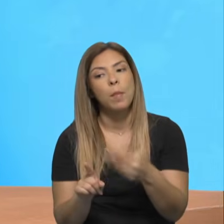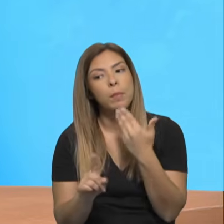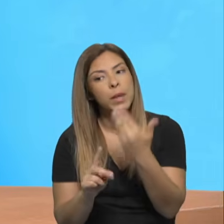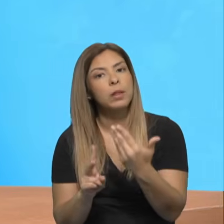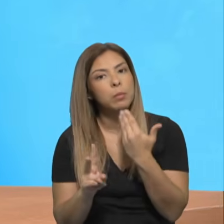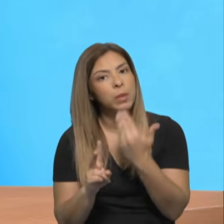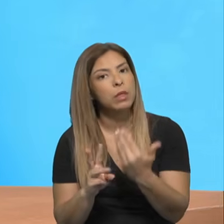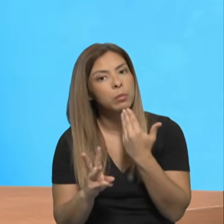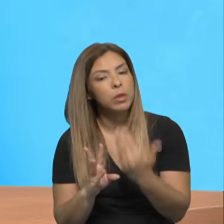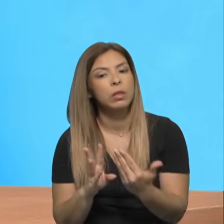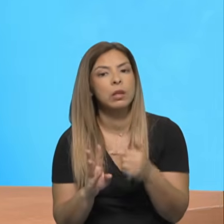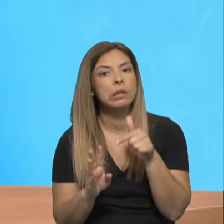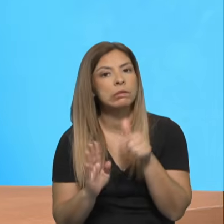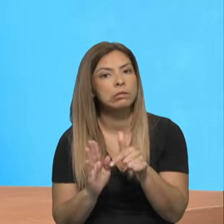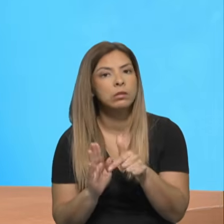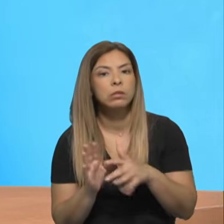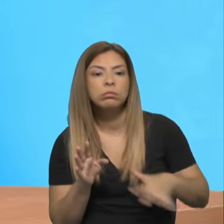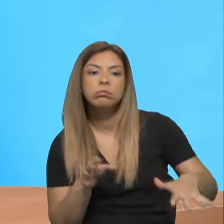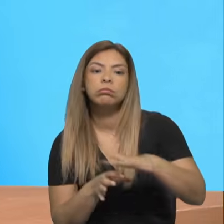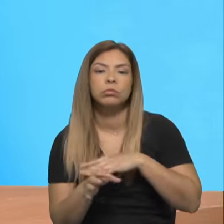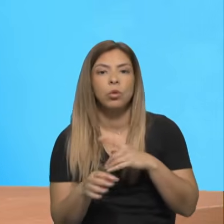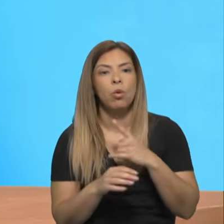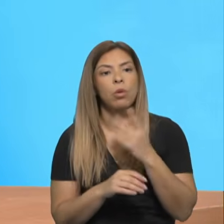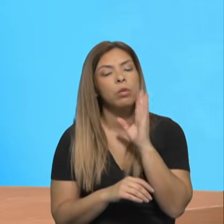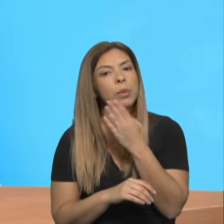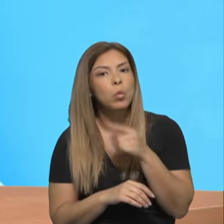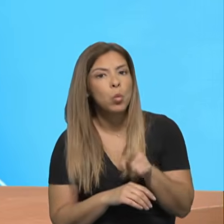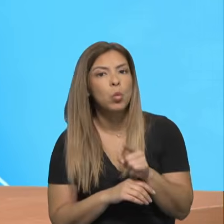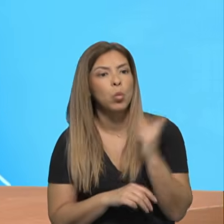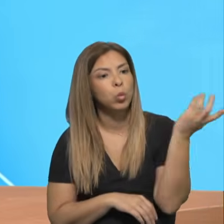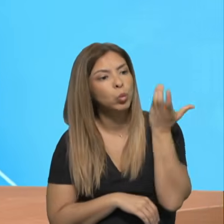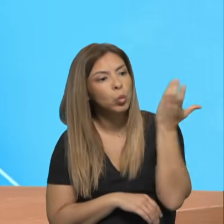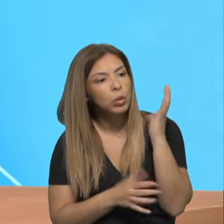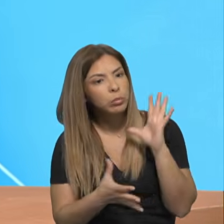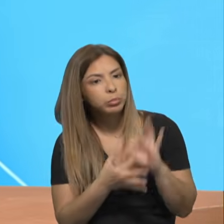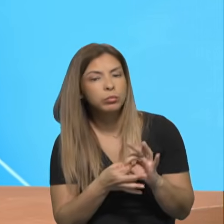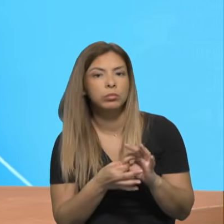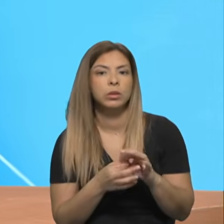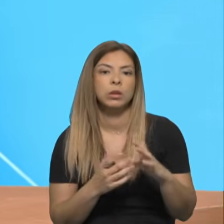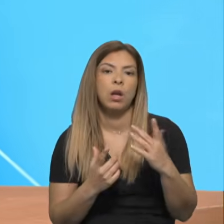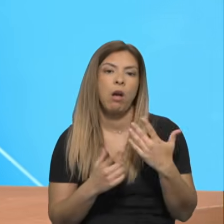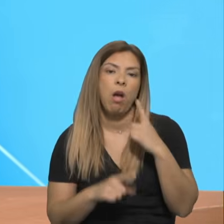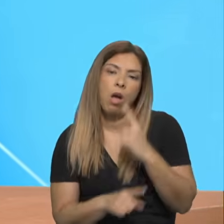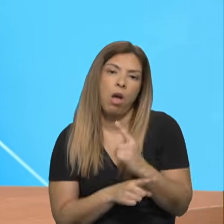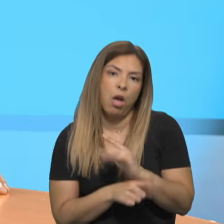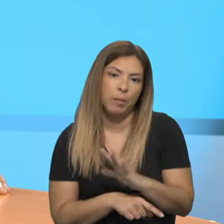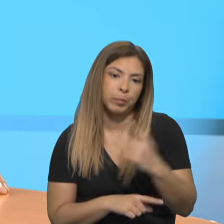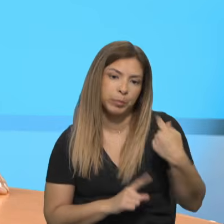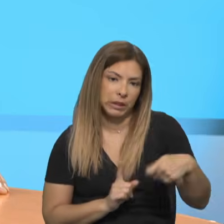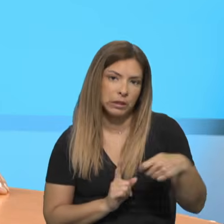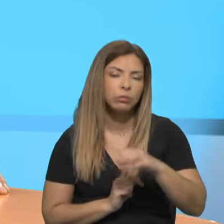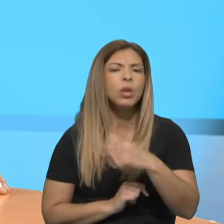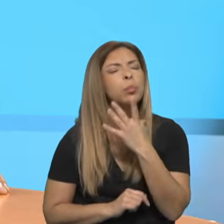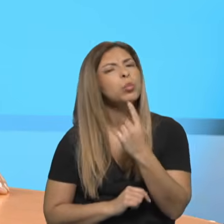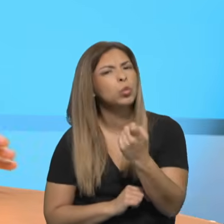Leão XVI estão mais conformes com a cultura dos Estados Unidos do que o atual presidente. Perguntava-lhe ainda